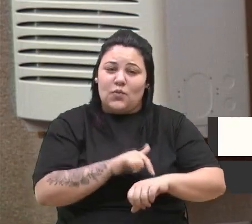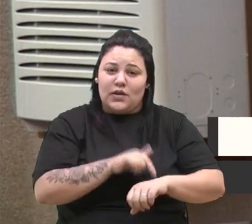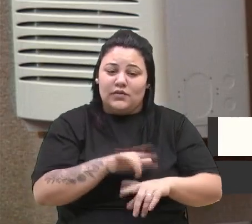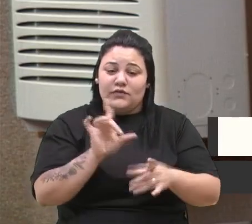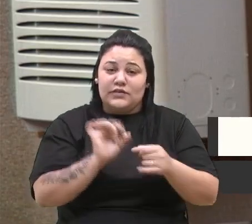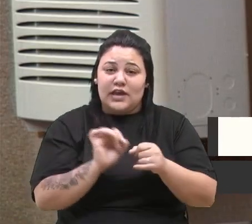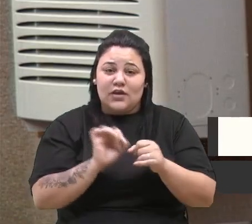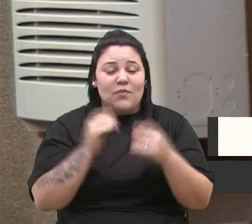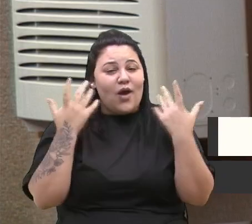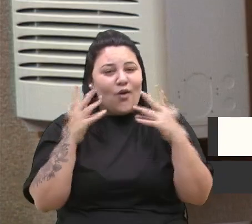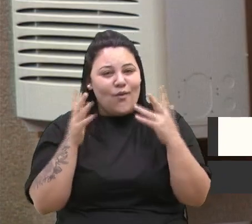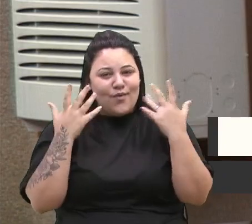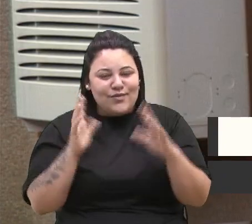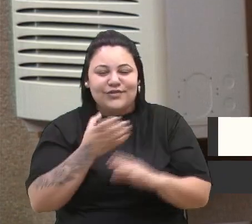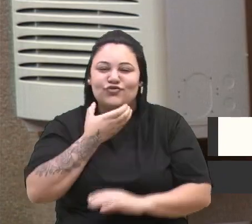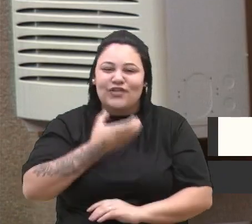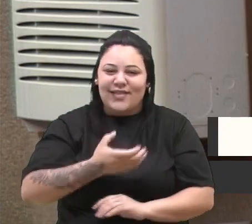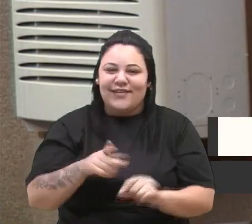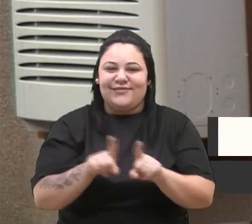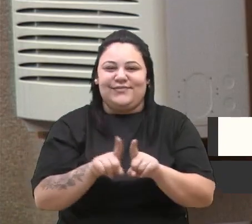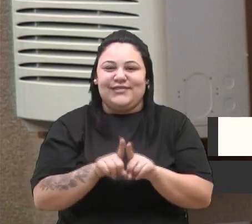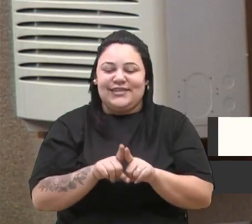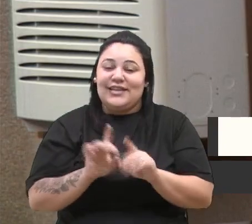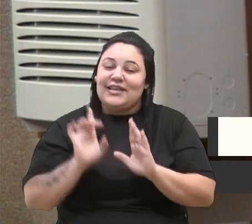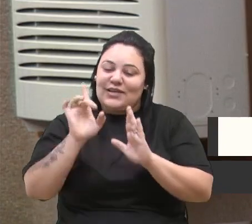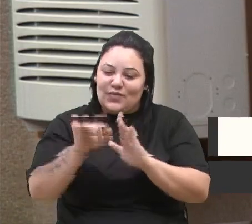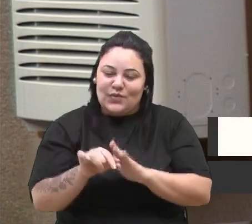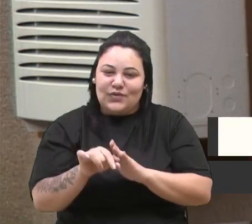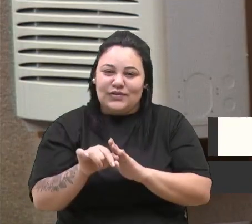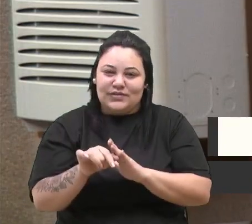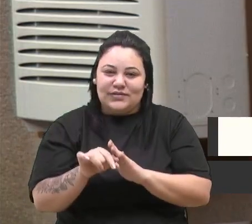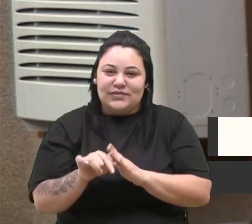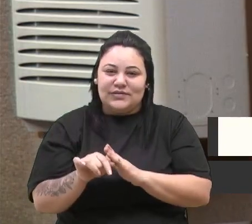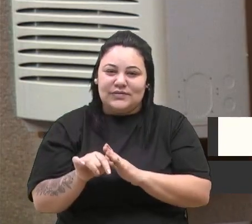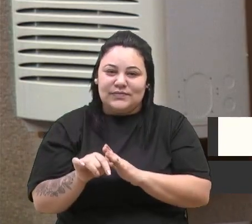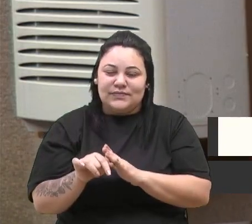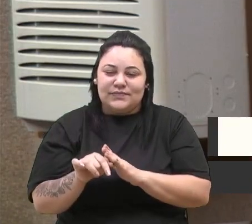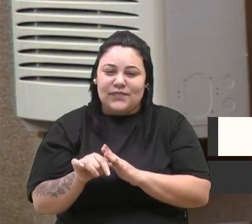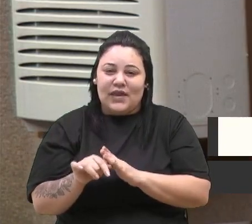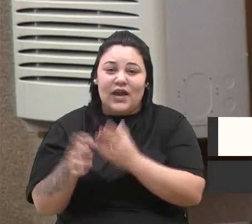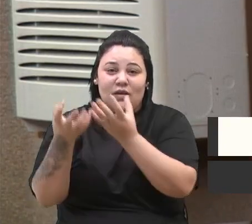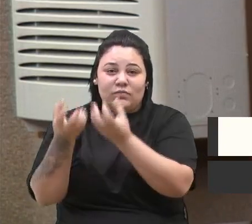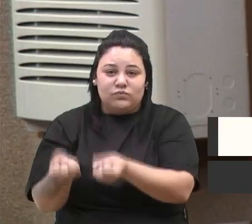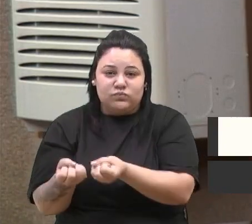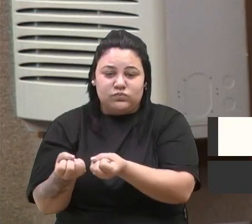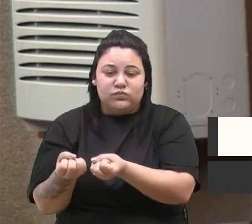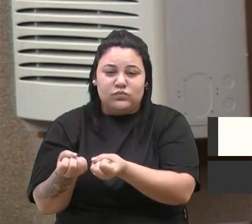uma confraternização natalina e a posse da nova diretoria da CEMEX, gestão